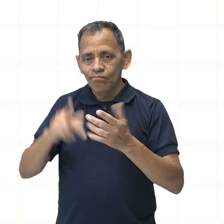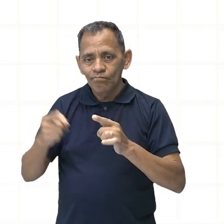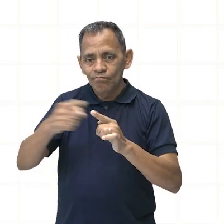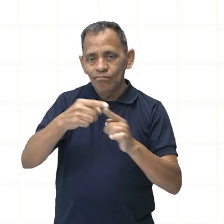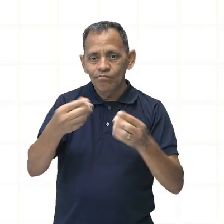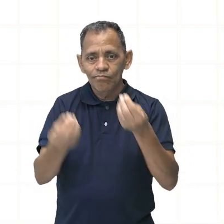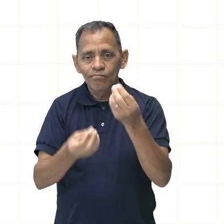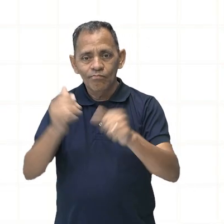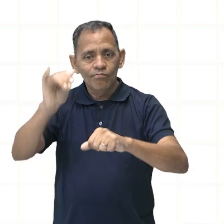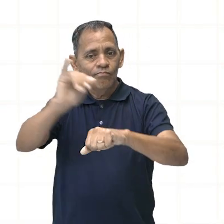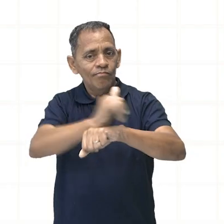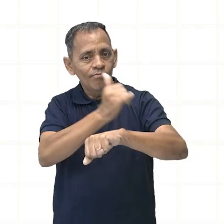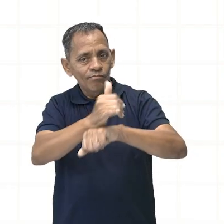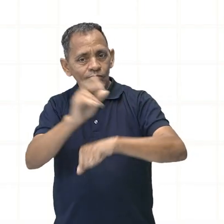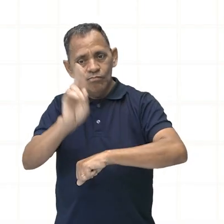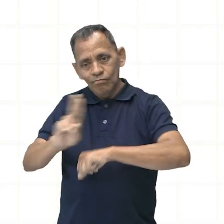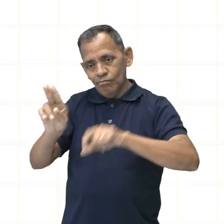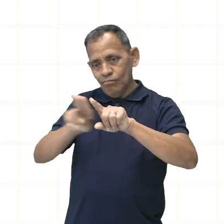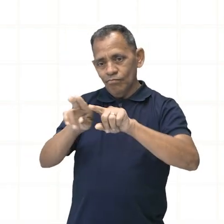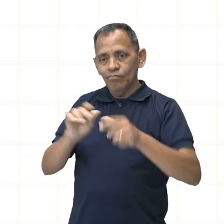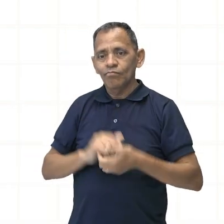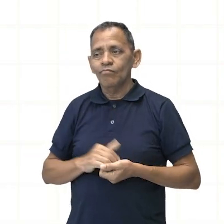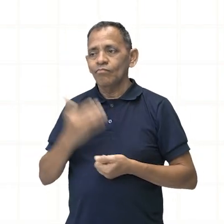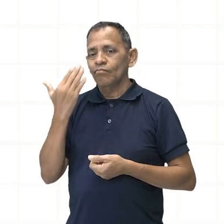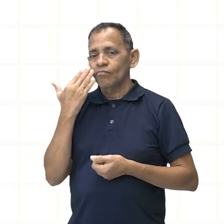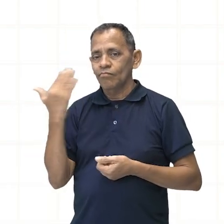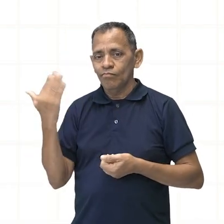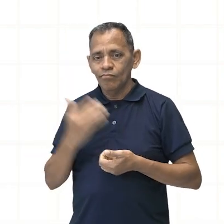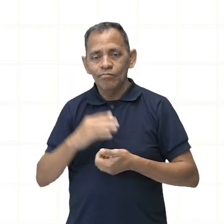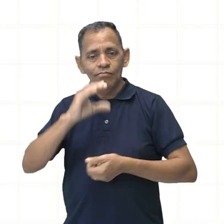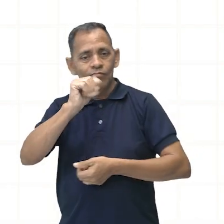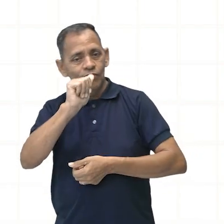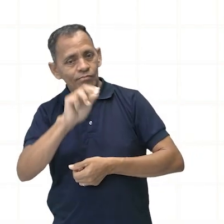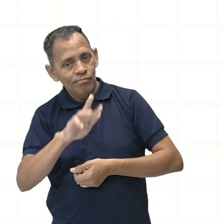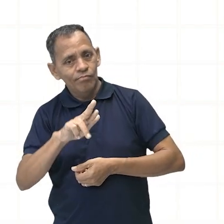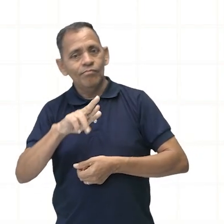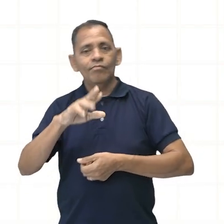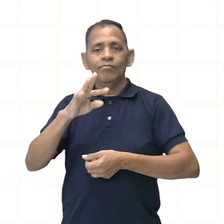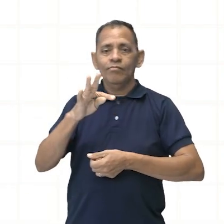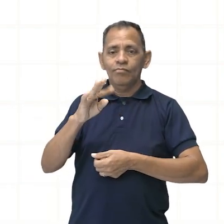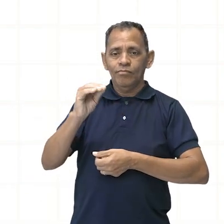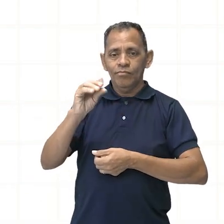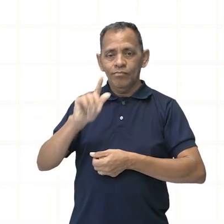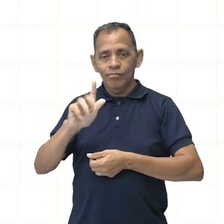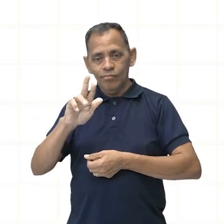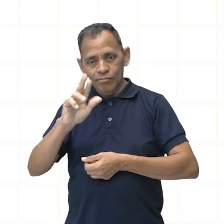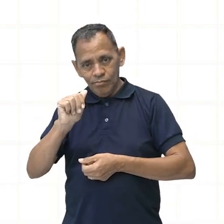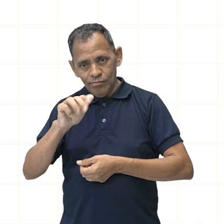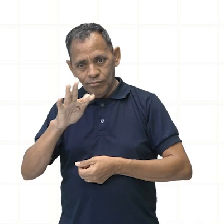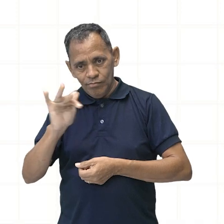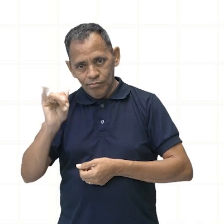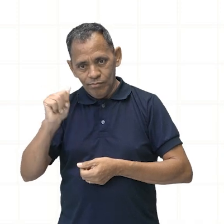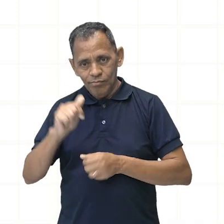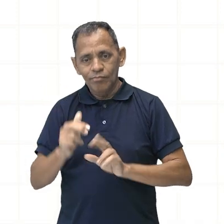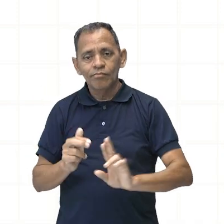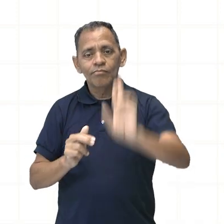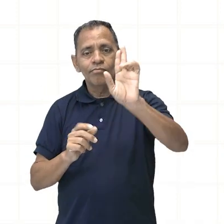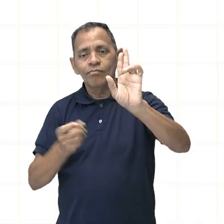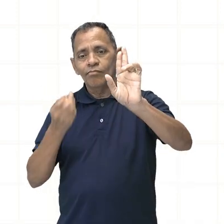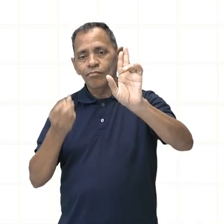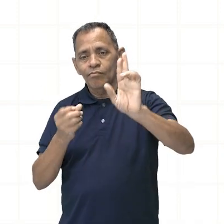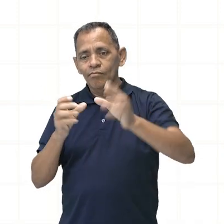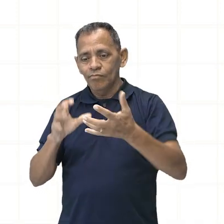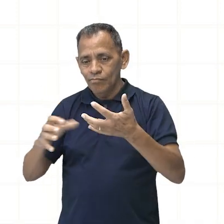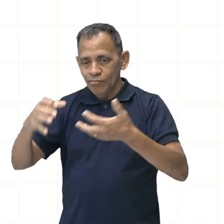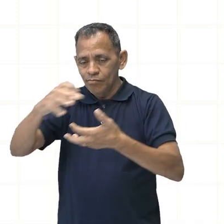ajudou bastante, né? Colocando ali o continente europeu, representando o continente europeu bem maior do que realmente